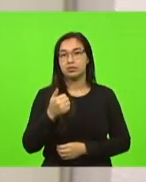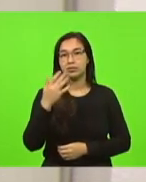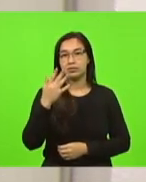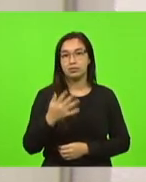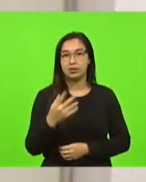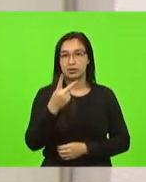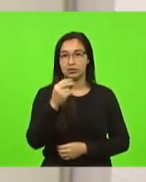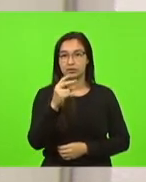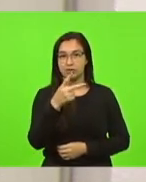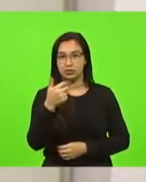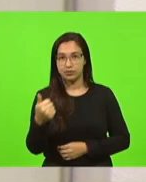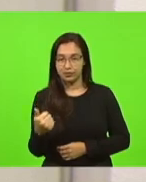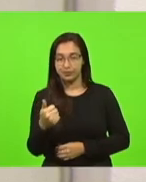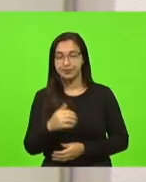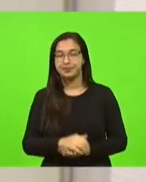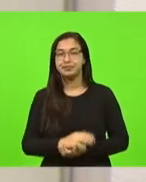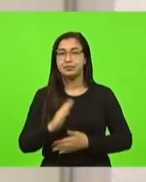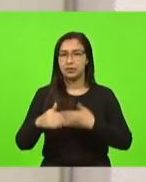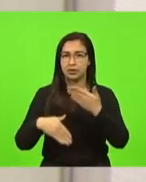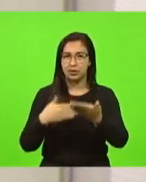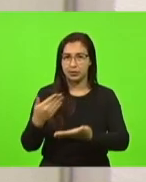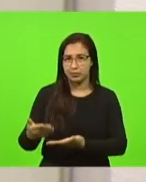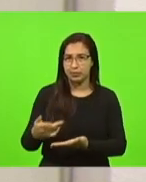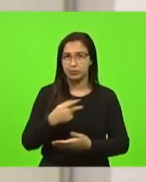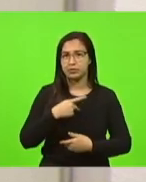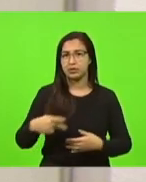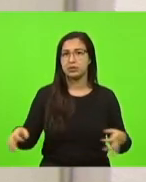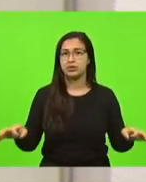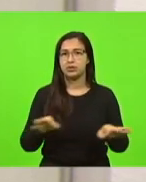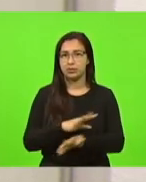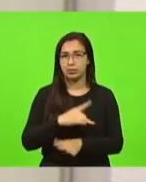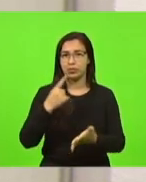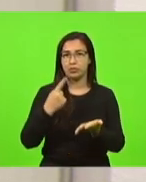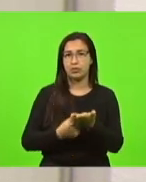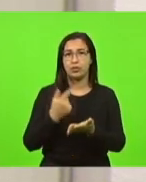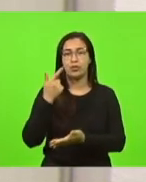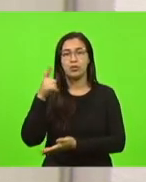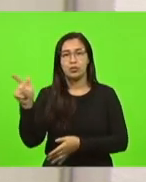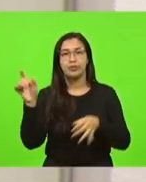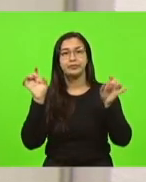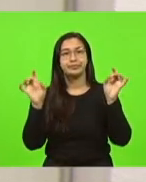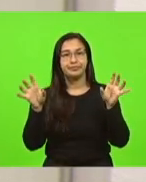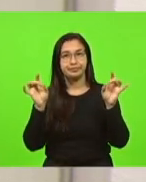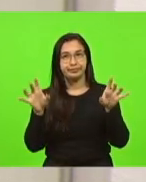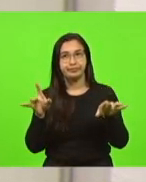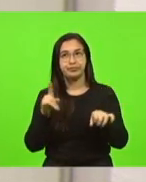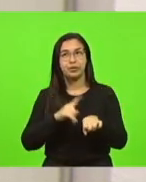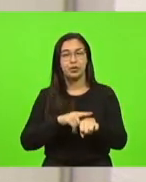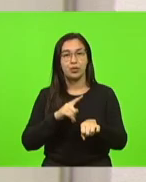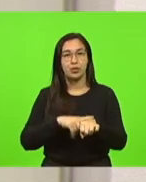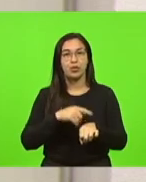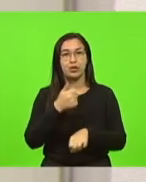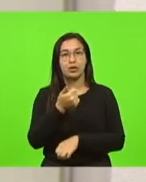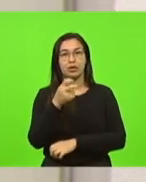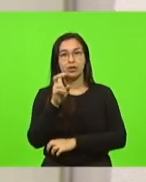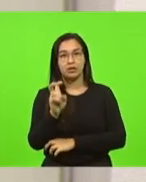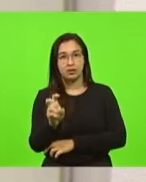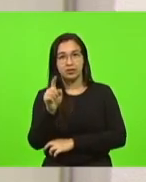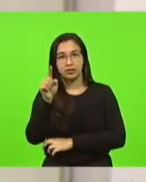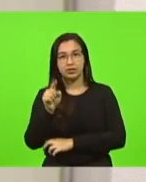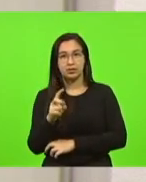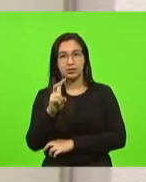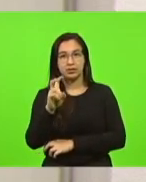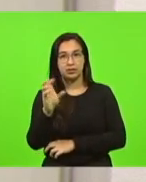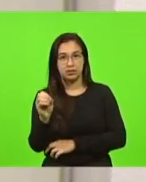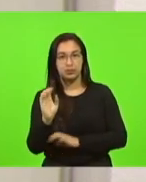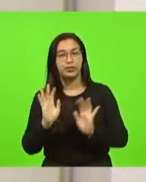001/2021. Na sequência, o senhor presidente encerrou a sessão e convocou outra extraordinária para as 15 horas e 50 minutos,